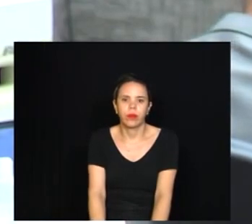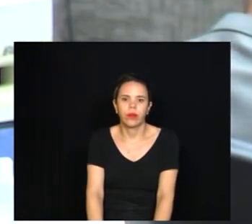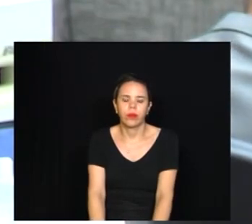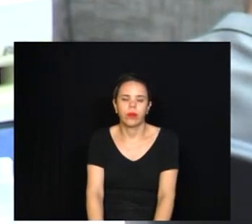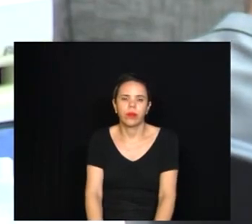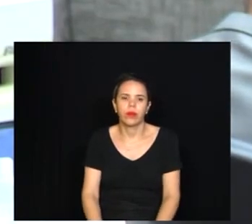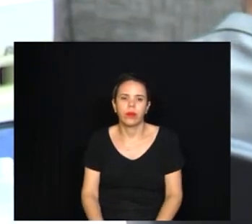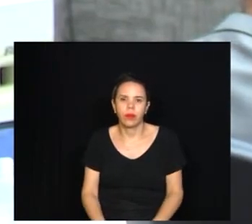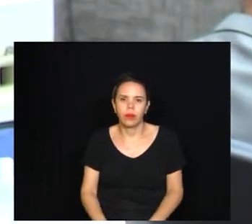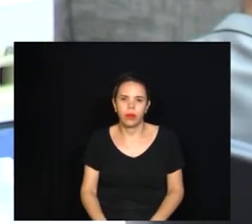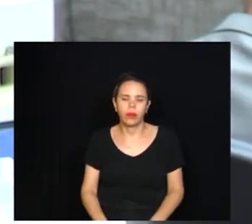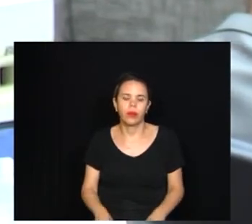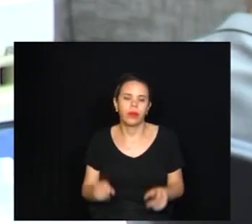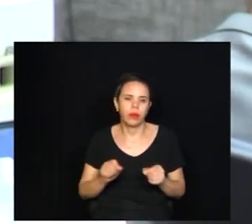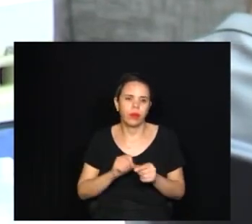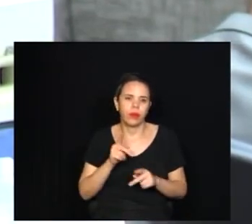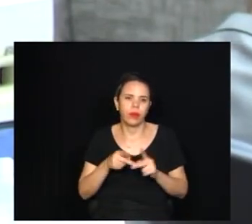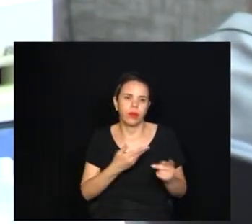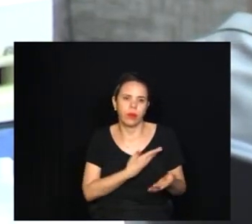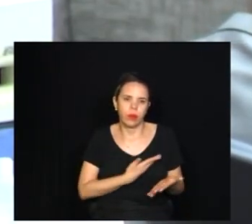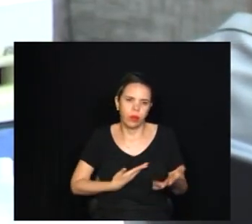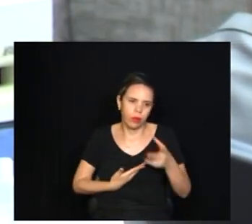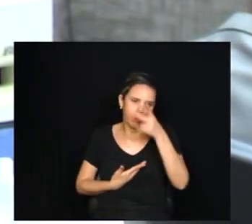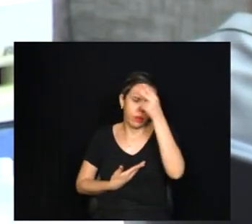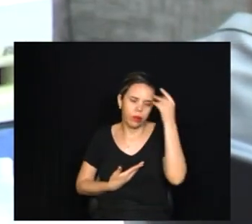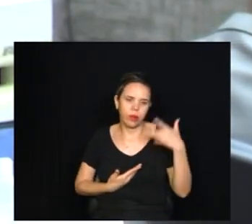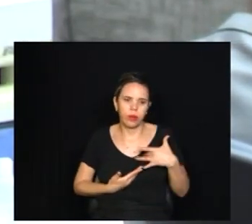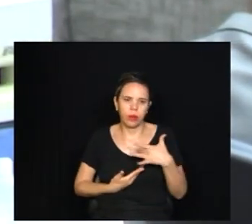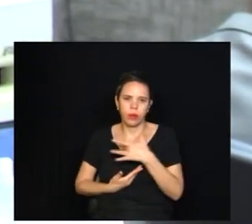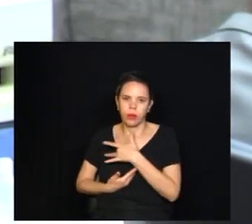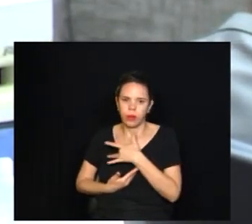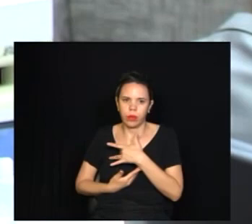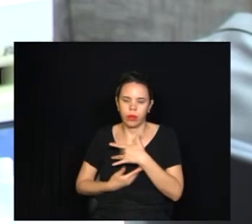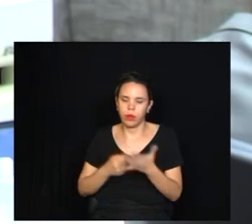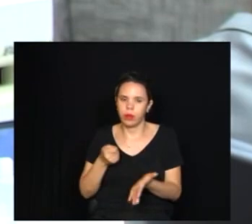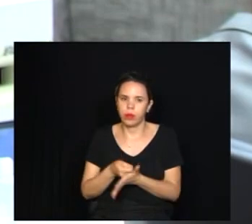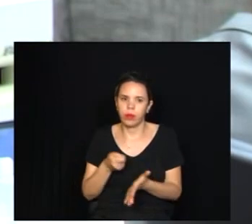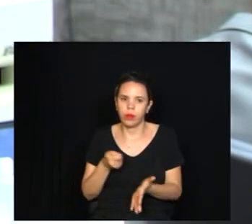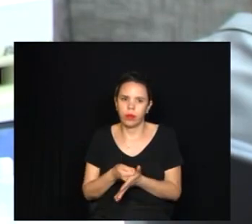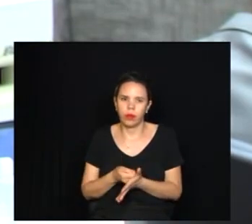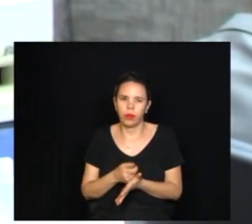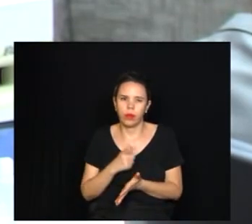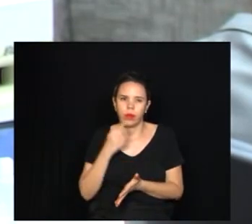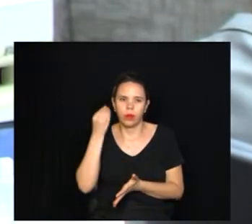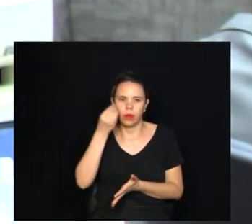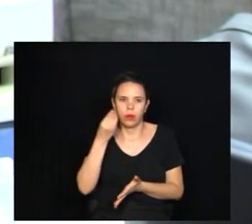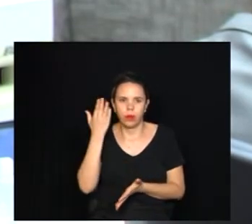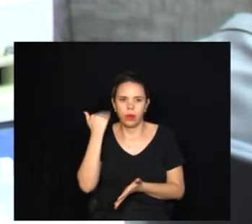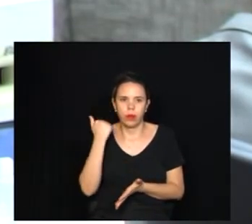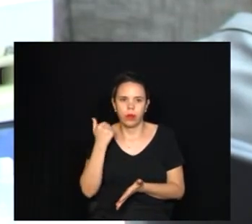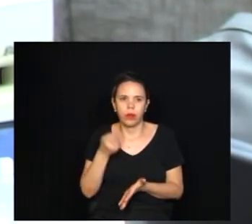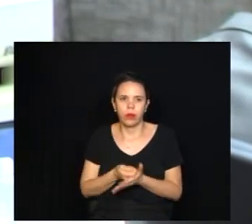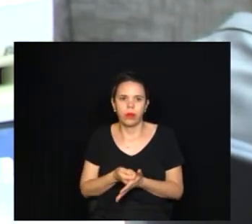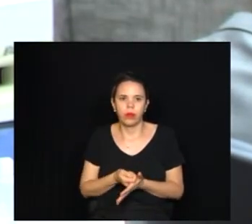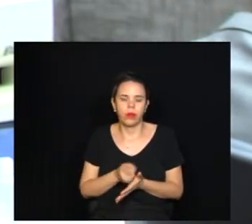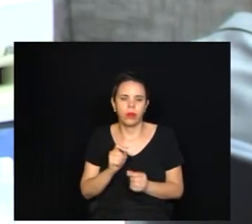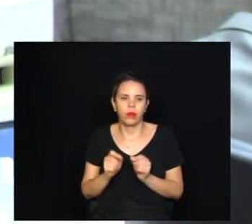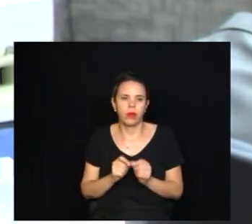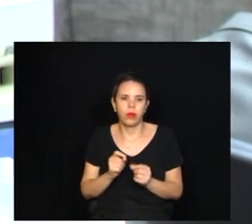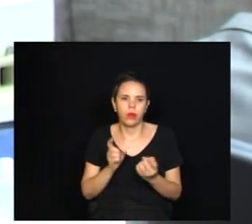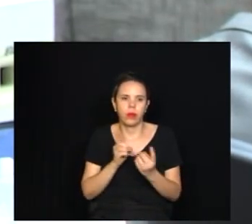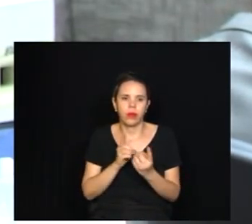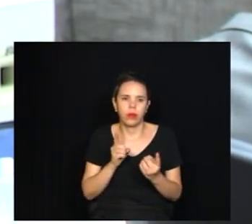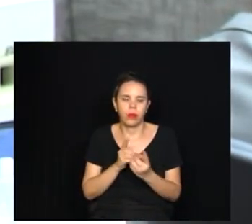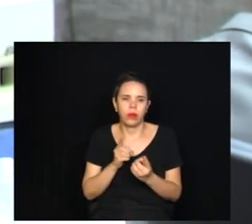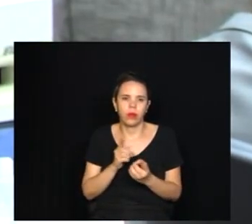Mas também fazer com que as autoridades públicas da saúde fiquem obrigadas e tenham conhecimento da obrigatoriedade de atender